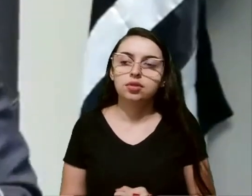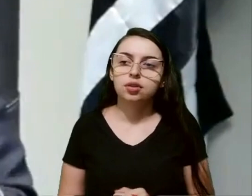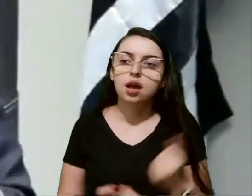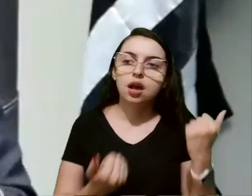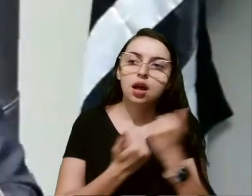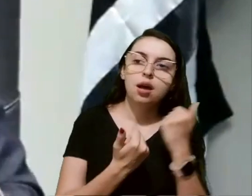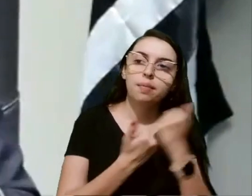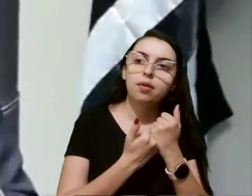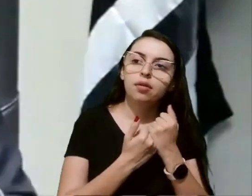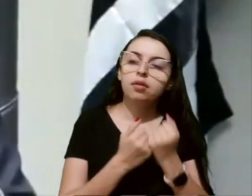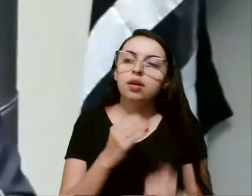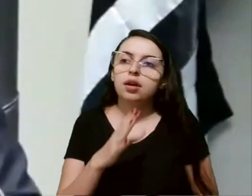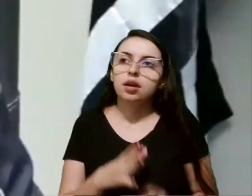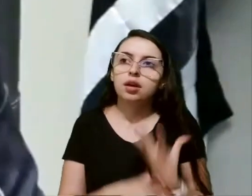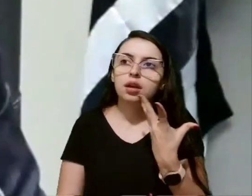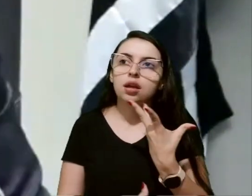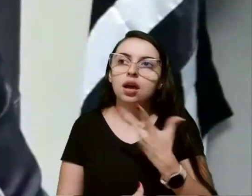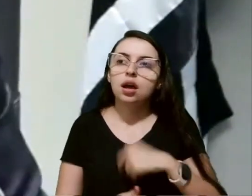nos auxiliar a construir